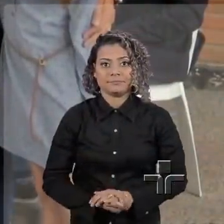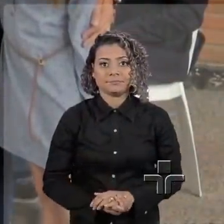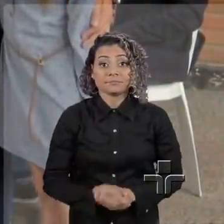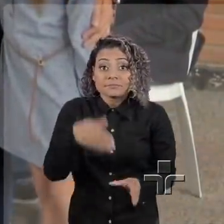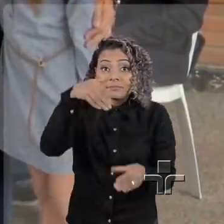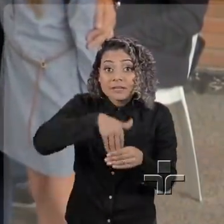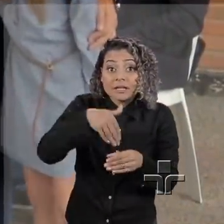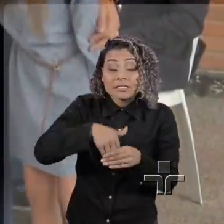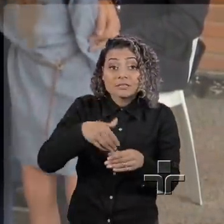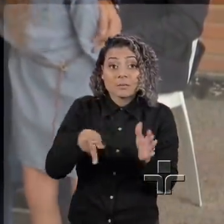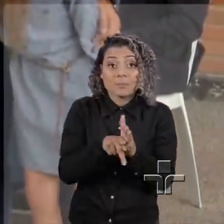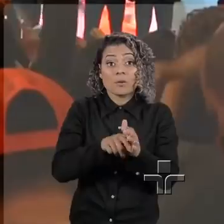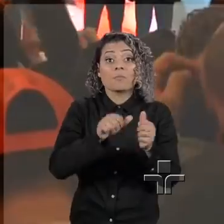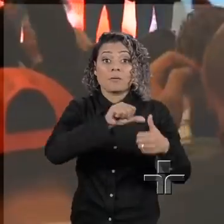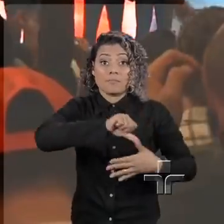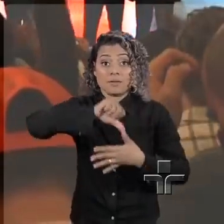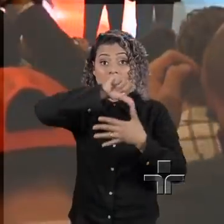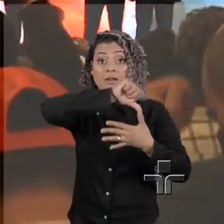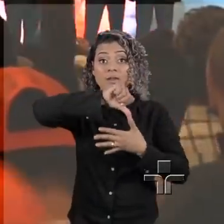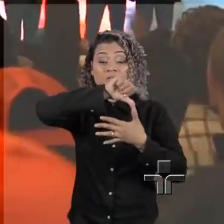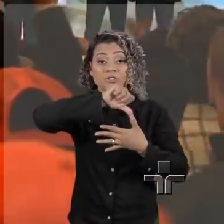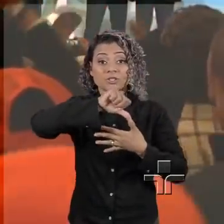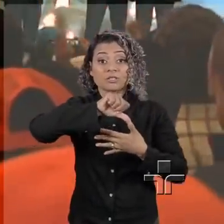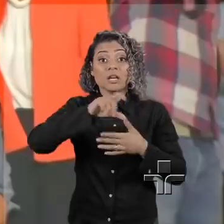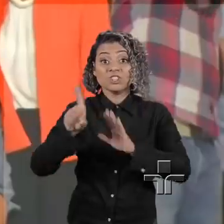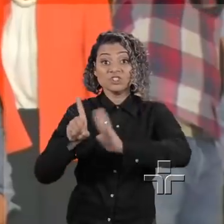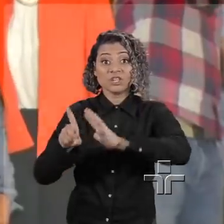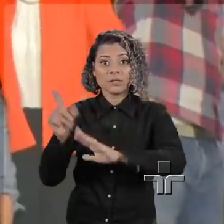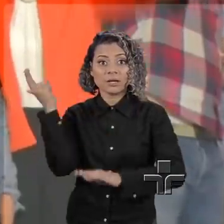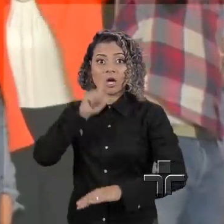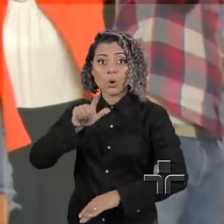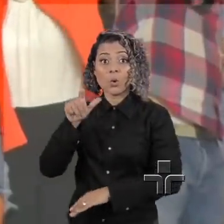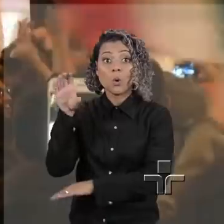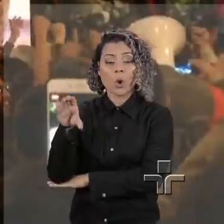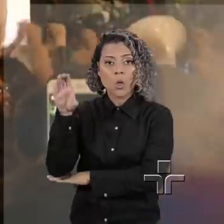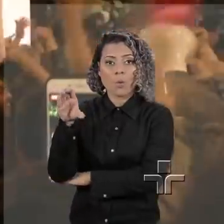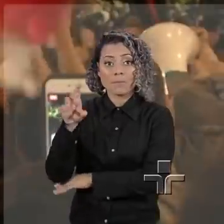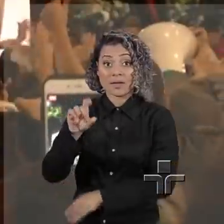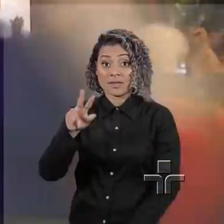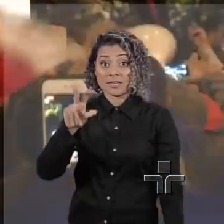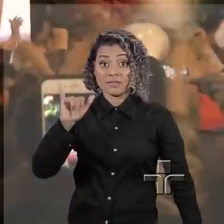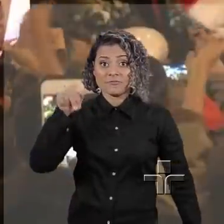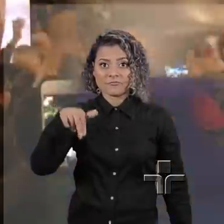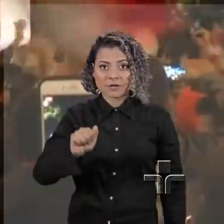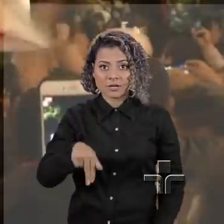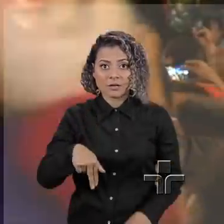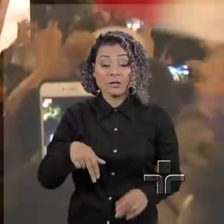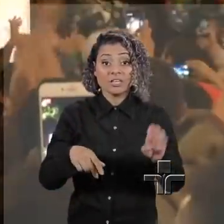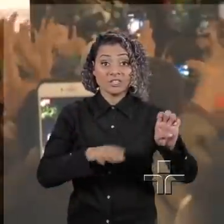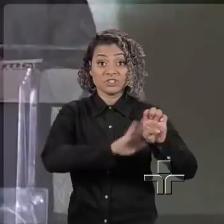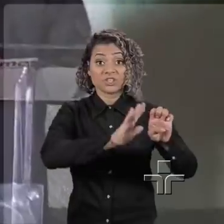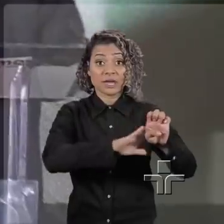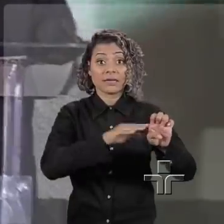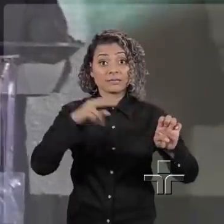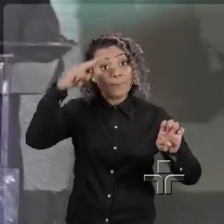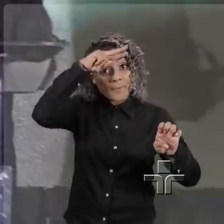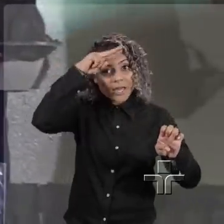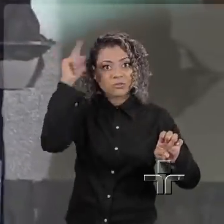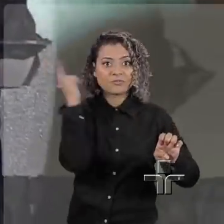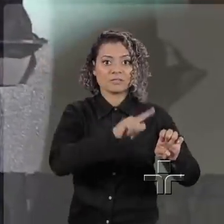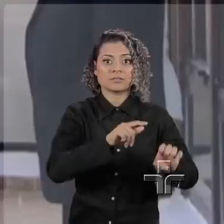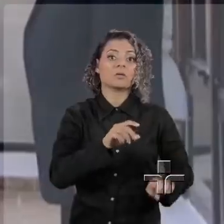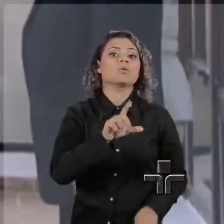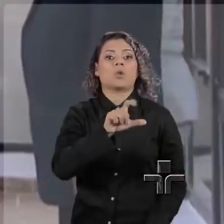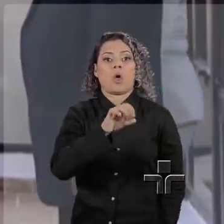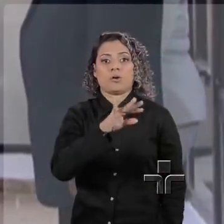Nas eleições da América Latina, a direita ganhou na Colômbia com Iván Duque, enquanto a esquerda venceu no México com López